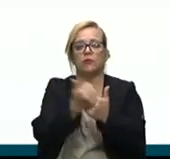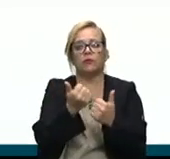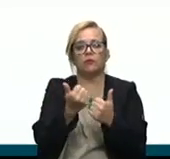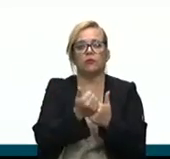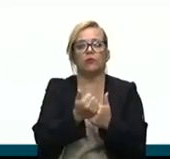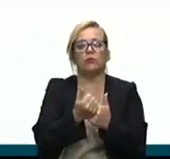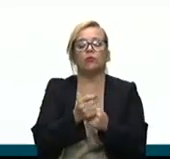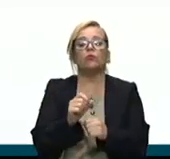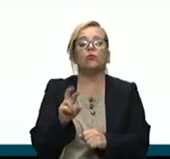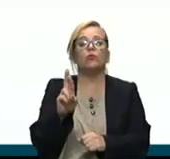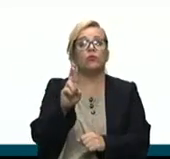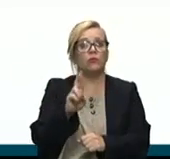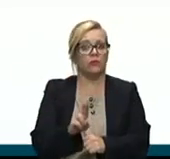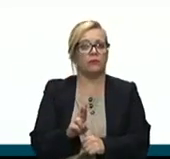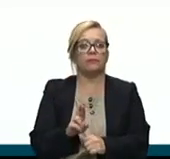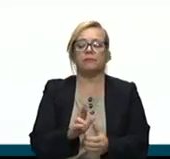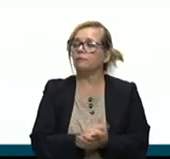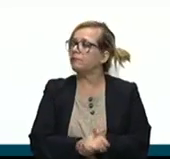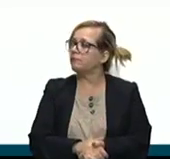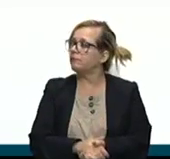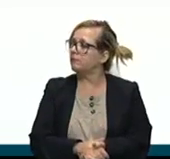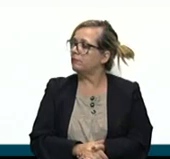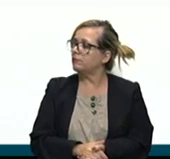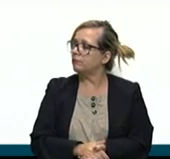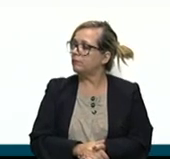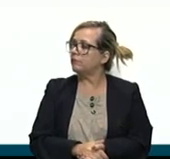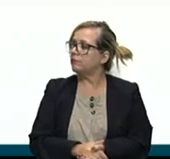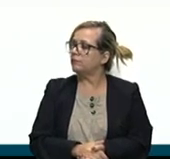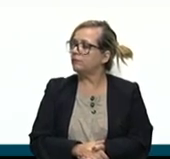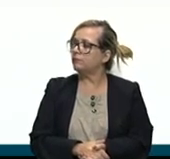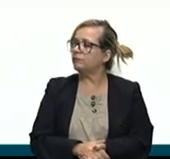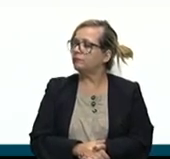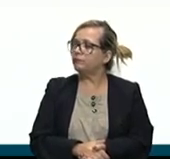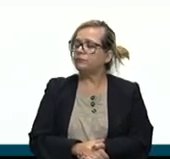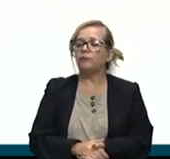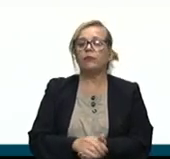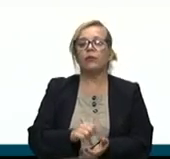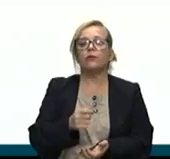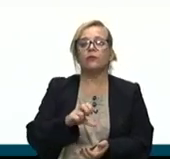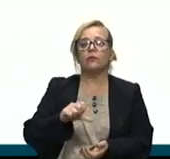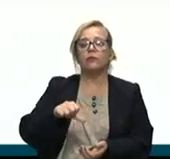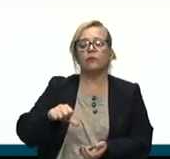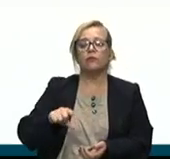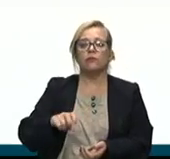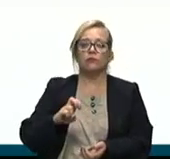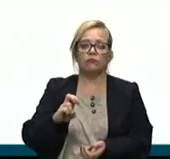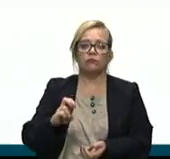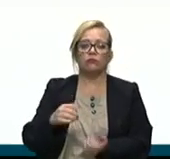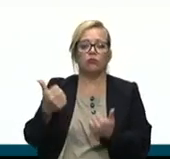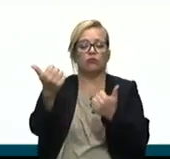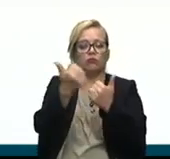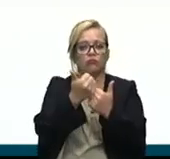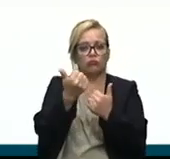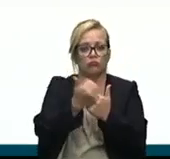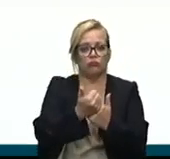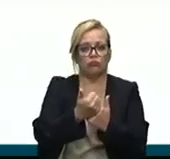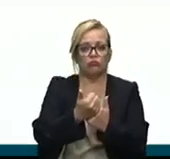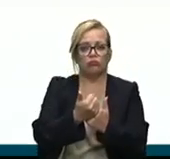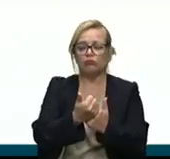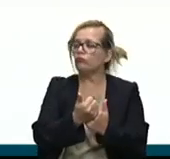fórmula do R. Então, perceba, no lugar de SQ de x, eu coloquei o 19,5. No lugar do